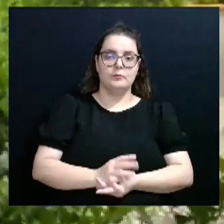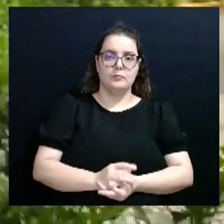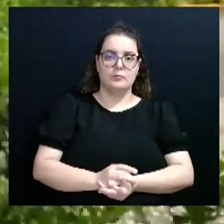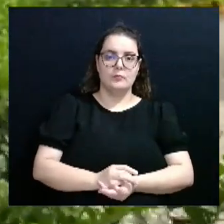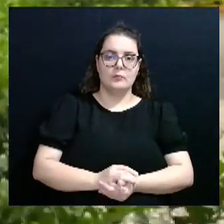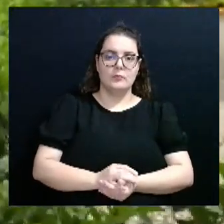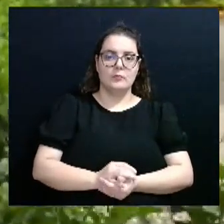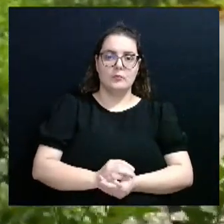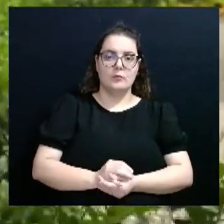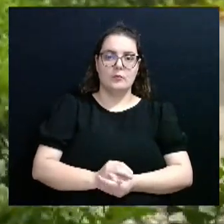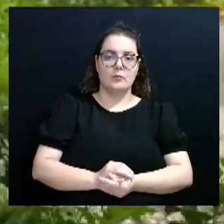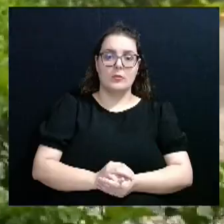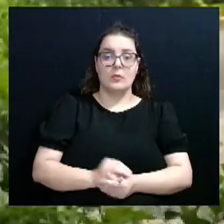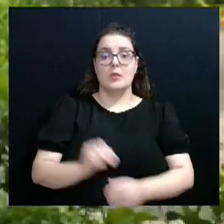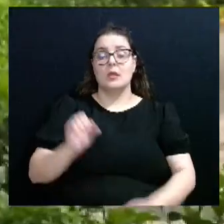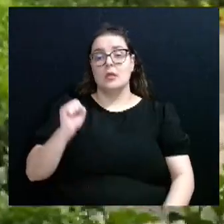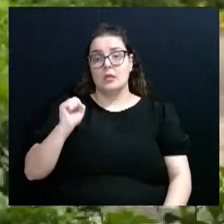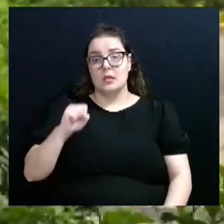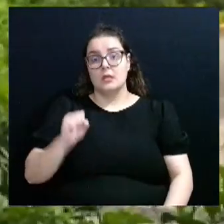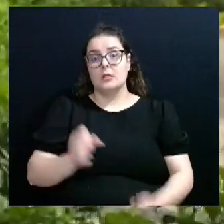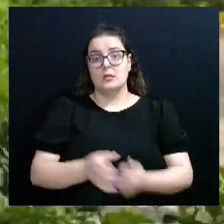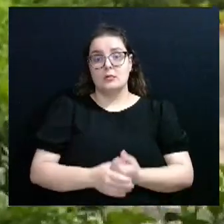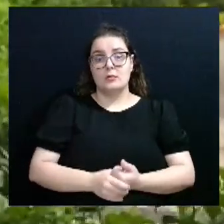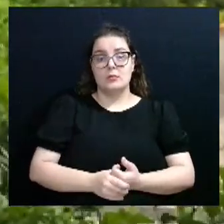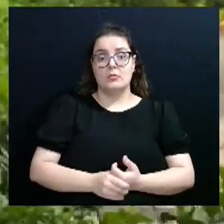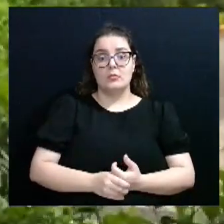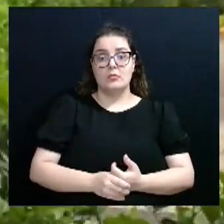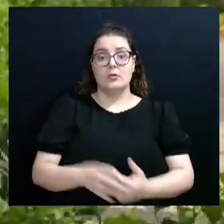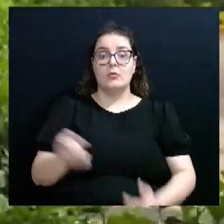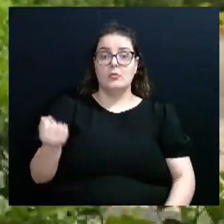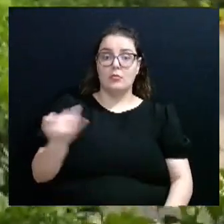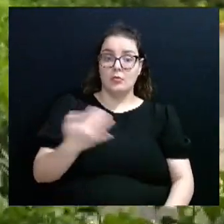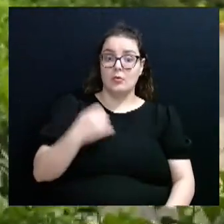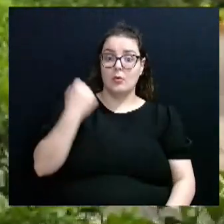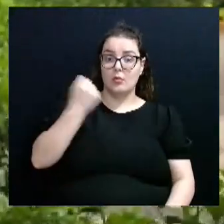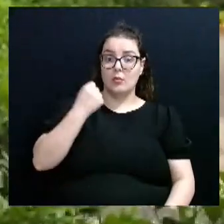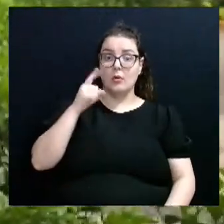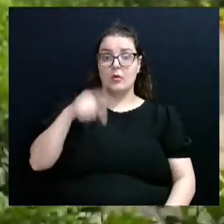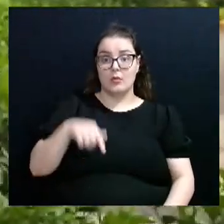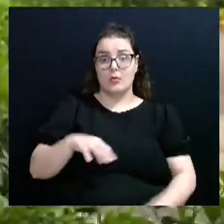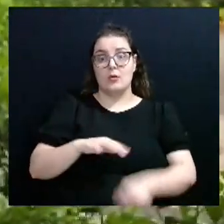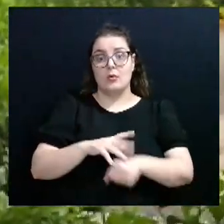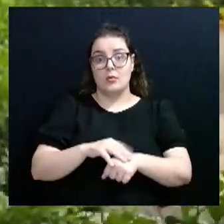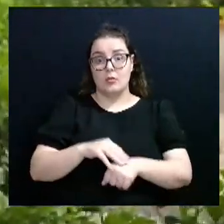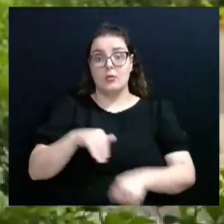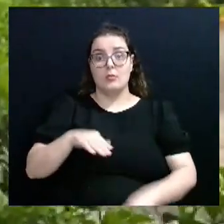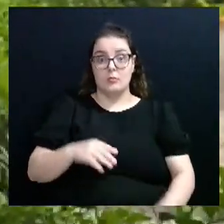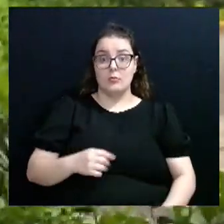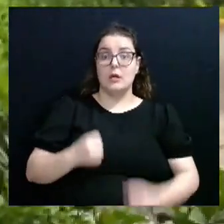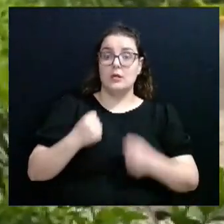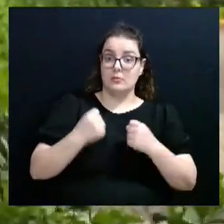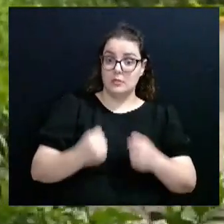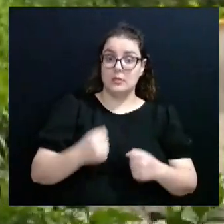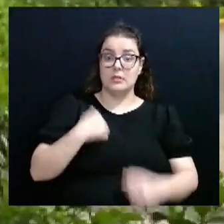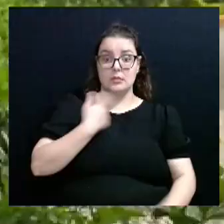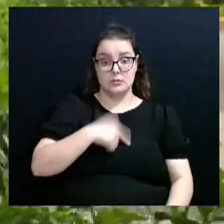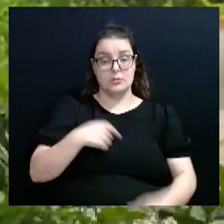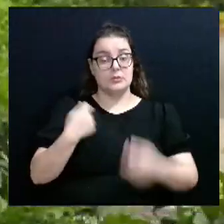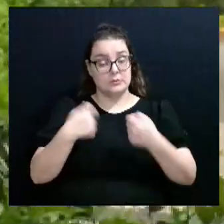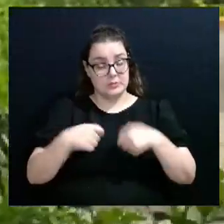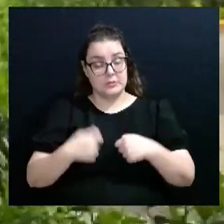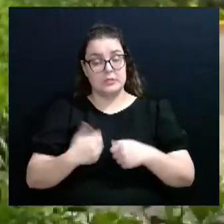Sim. O quão grave é a doença, mais intenso será a nossa necessidade de